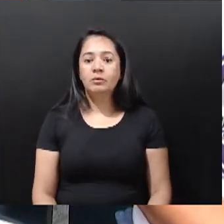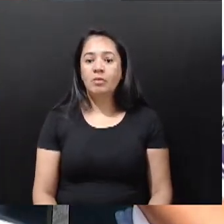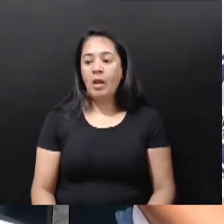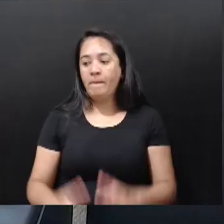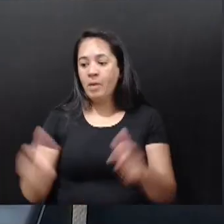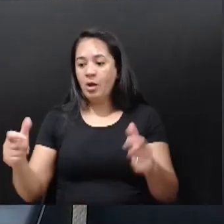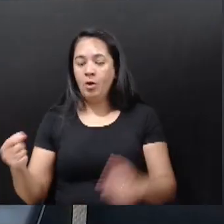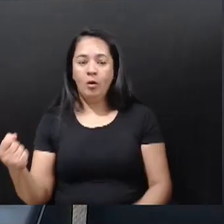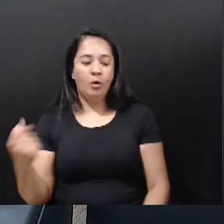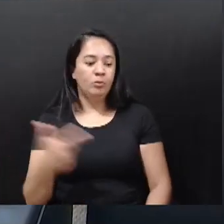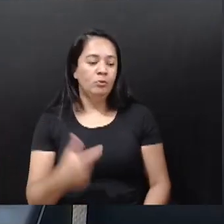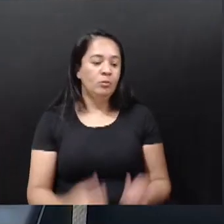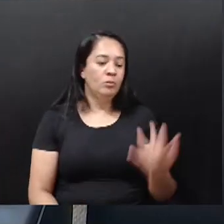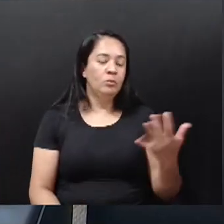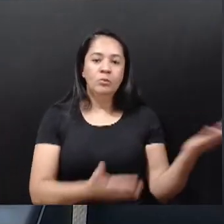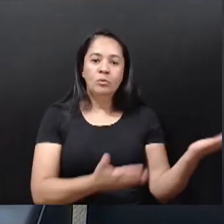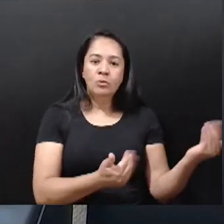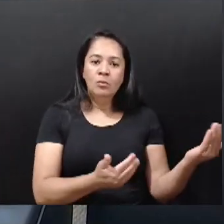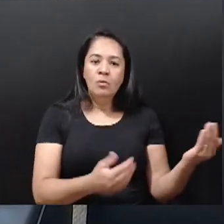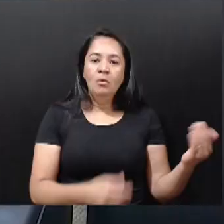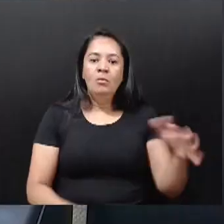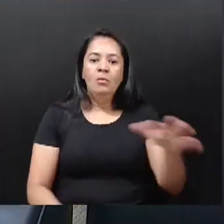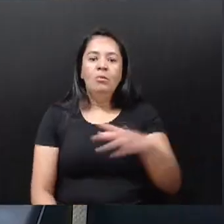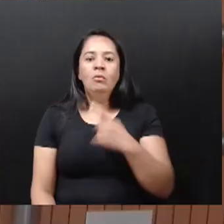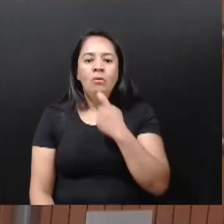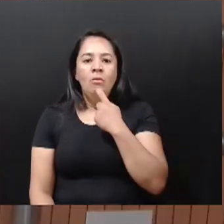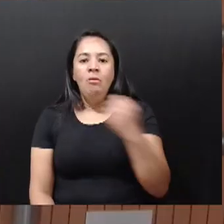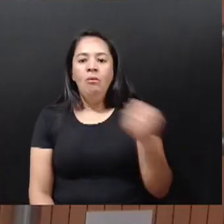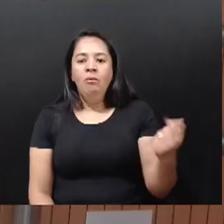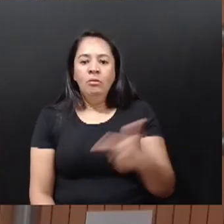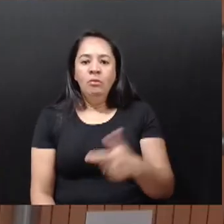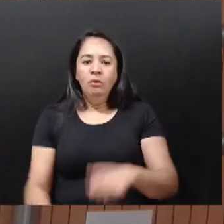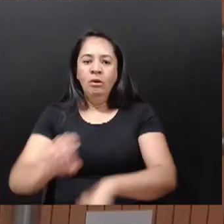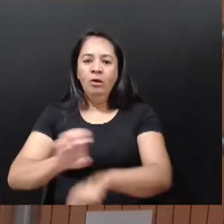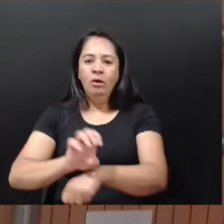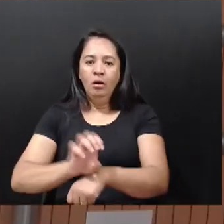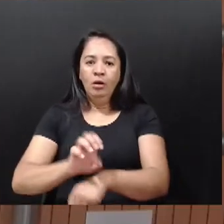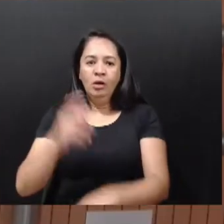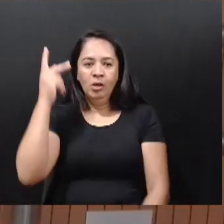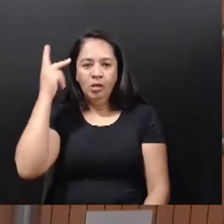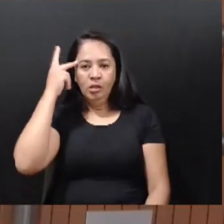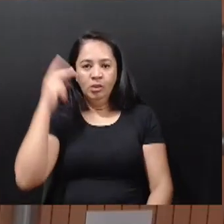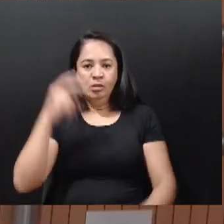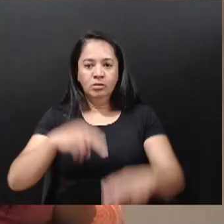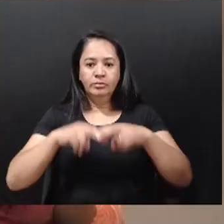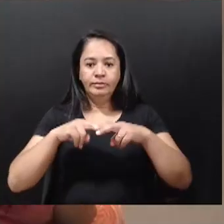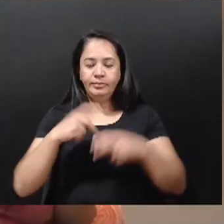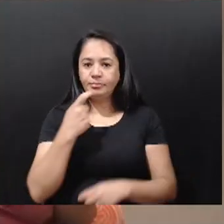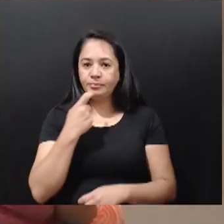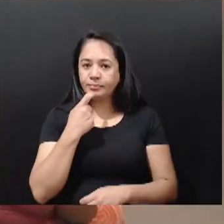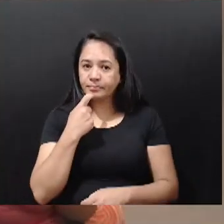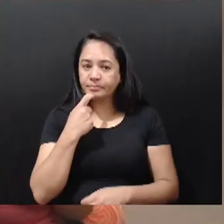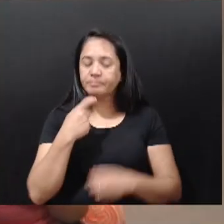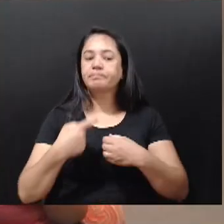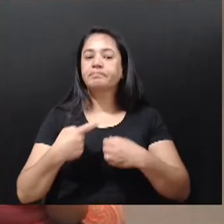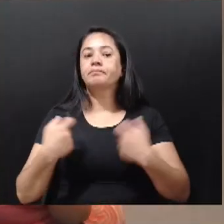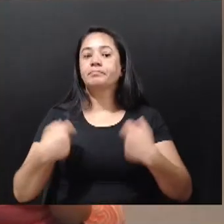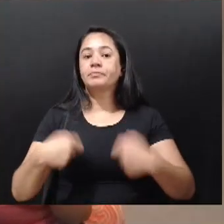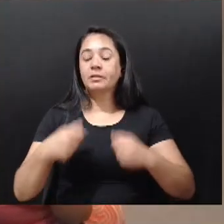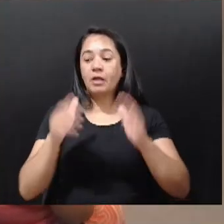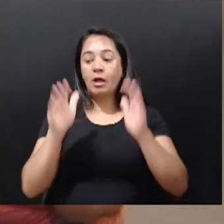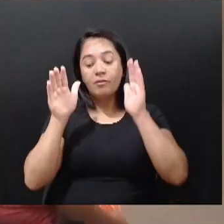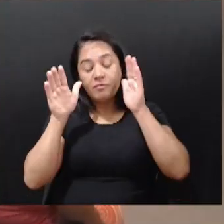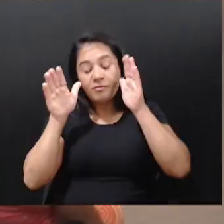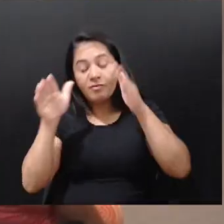de Campinas do que a média do estado de São Paulo. Então, a cidade precisa ter este olhar sobre